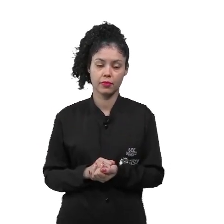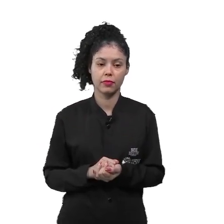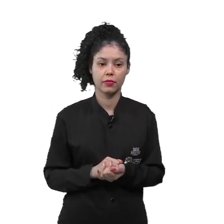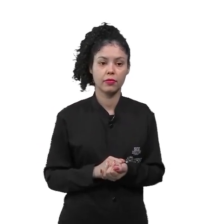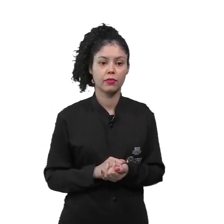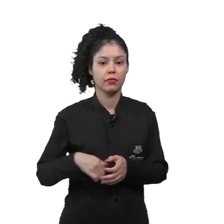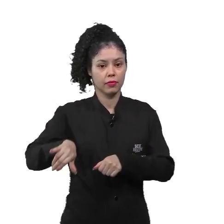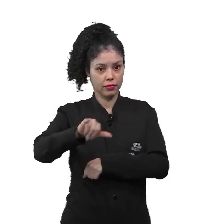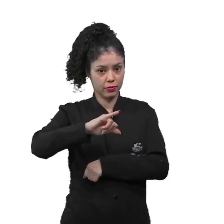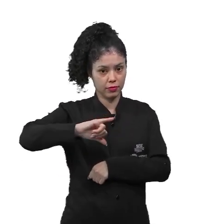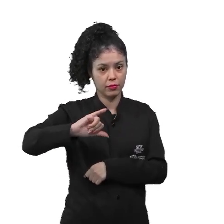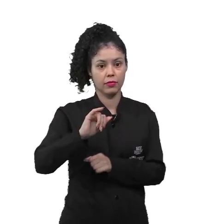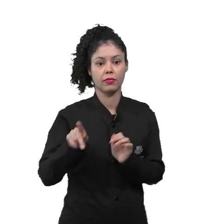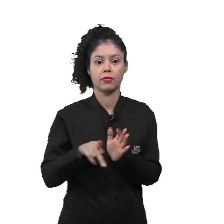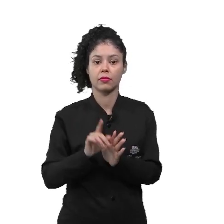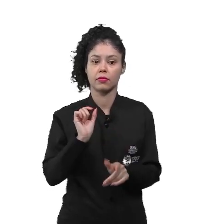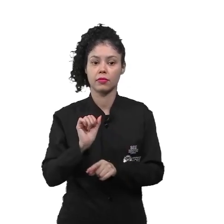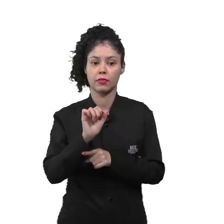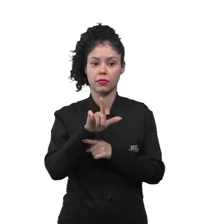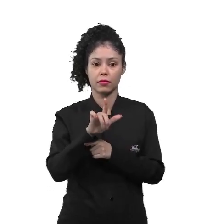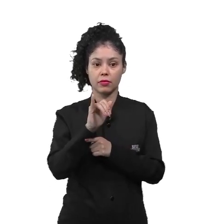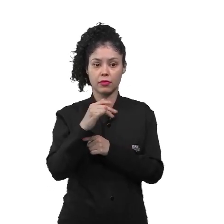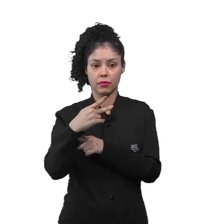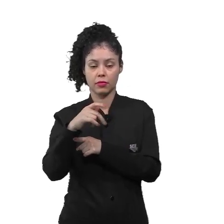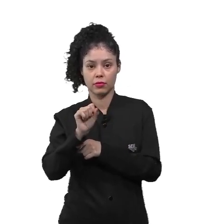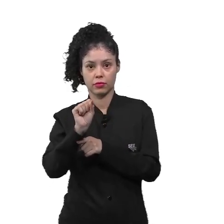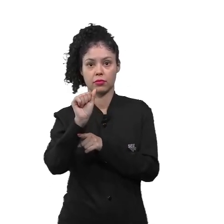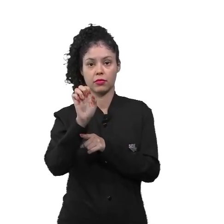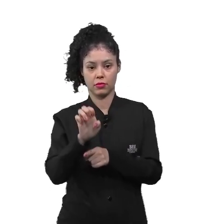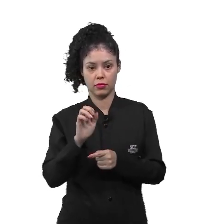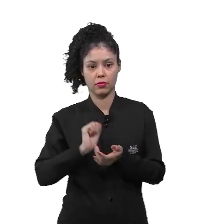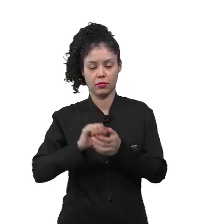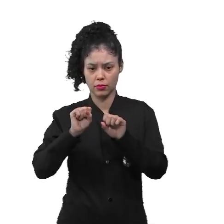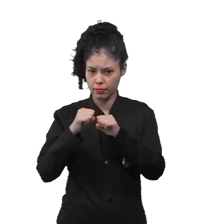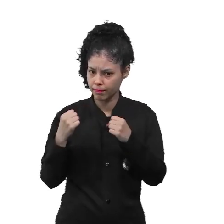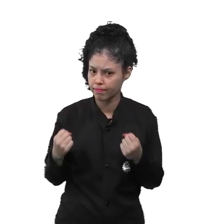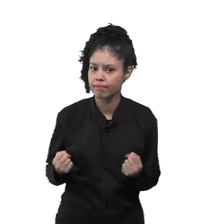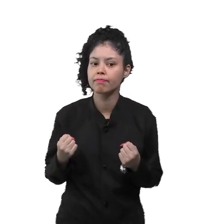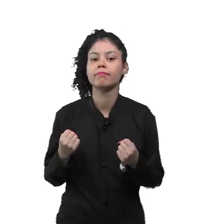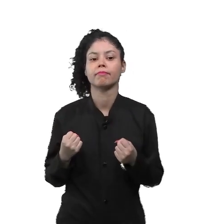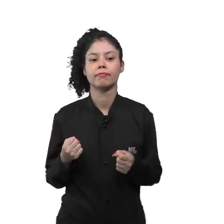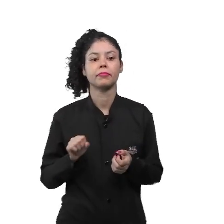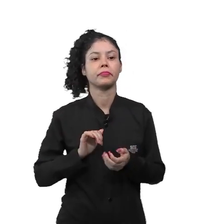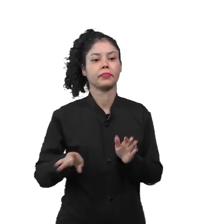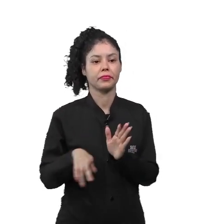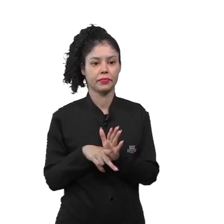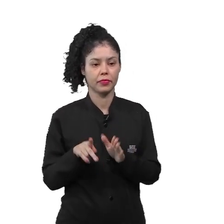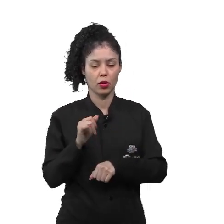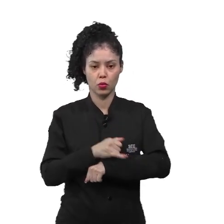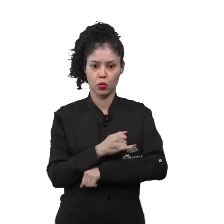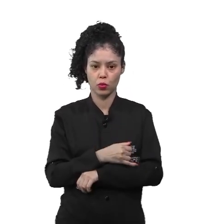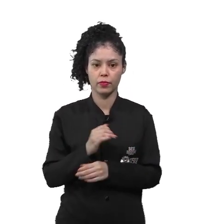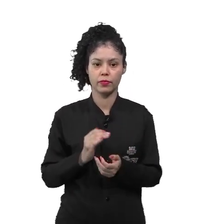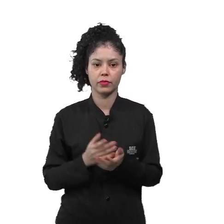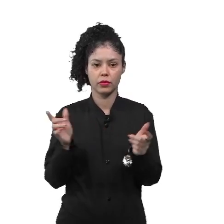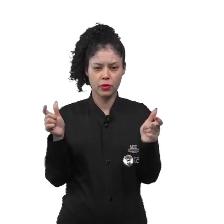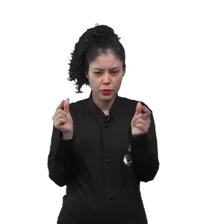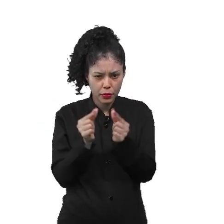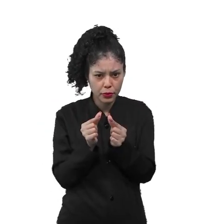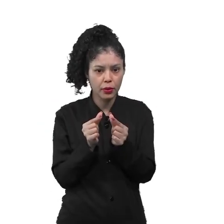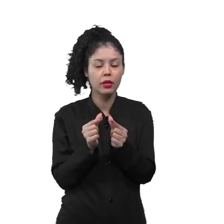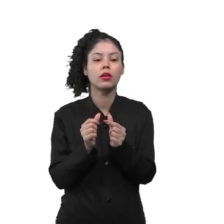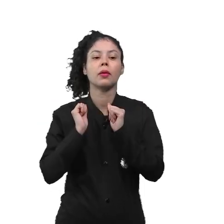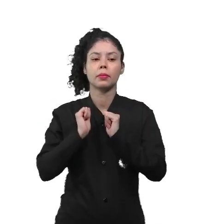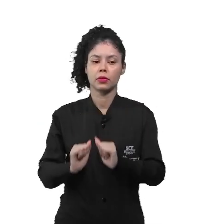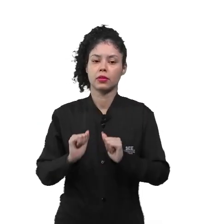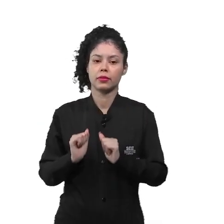dos óleos e das gorduras, a gente tem a lipase, né, quebrando, né, essa gordura, esse óleo em partes menores para que